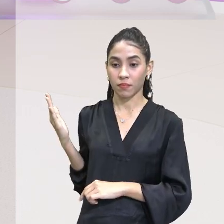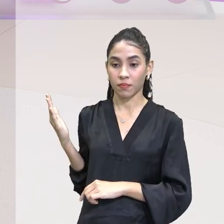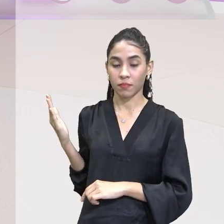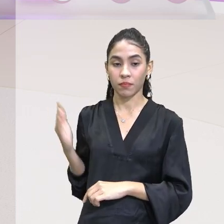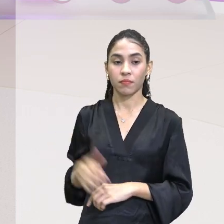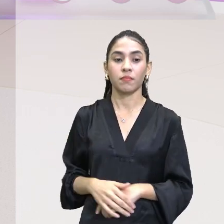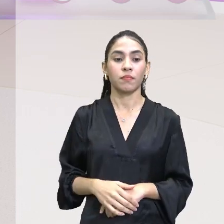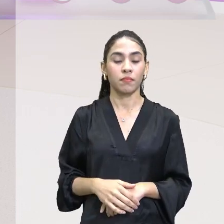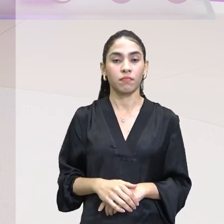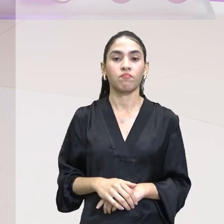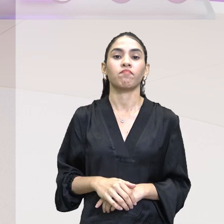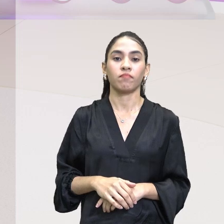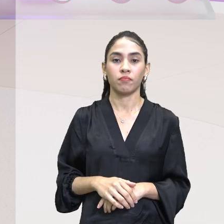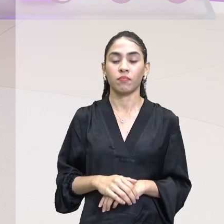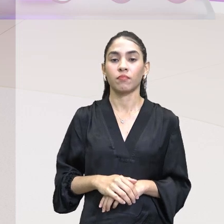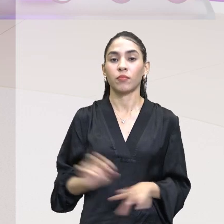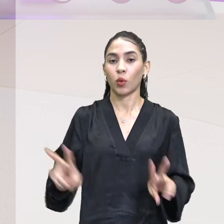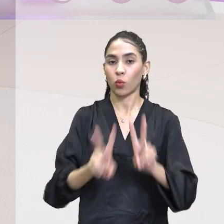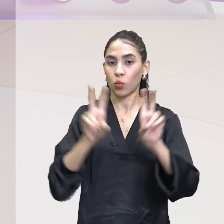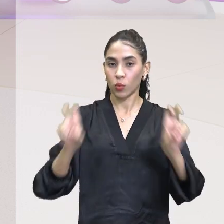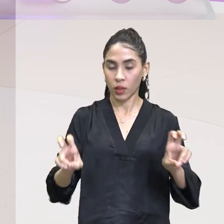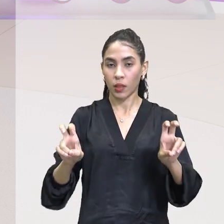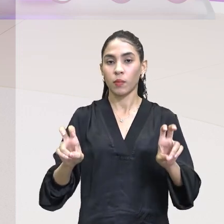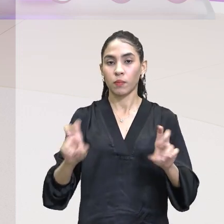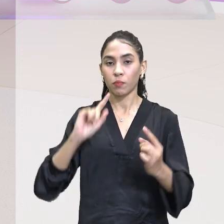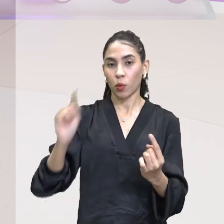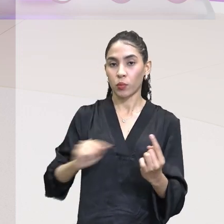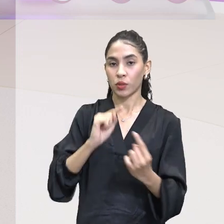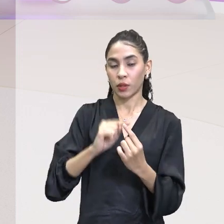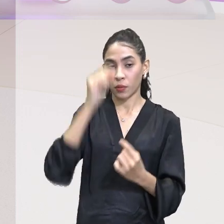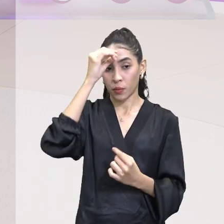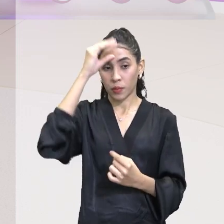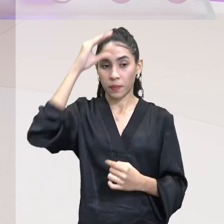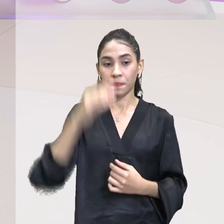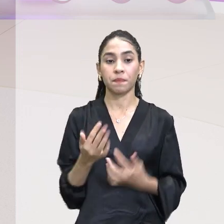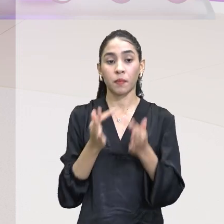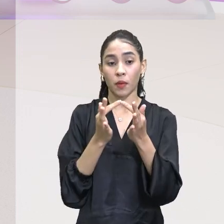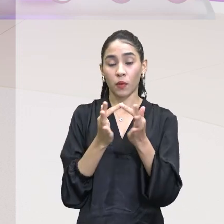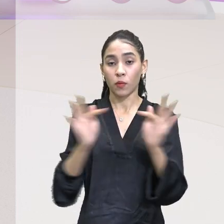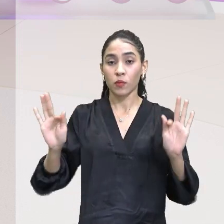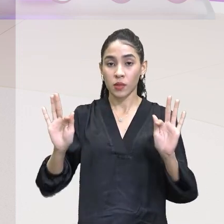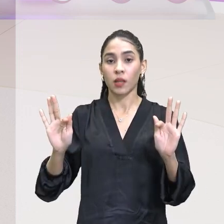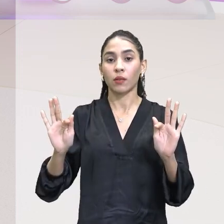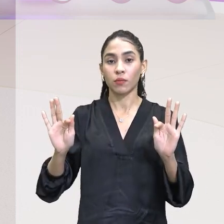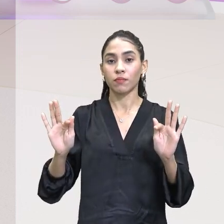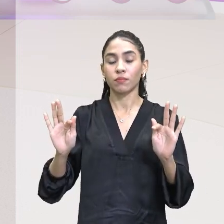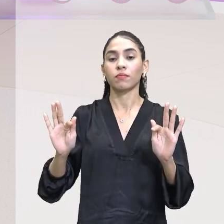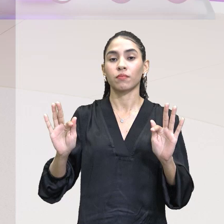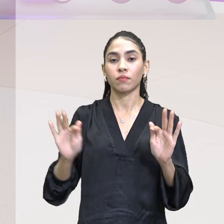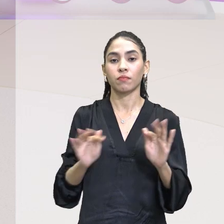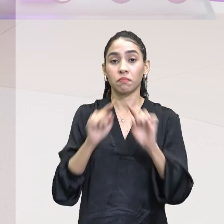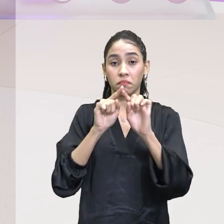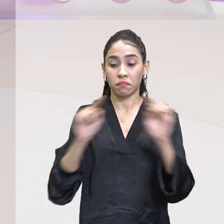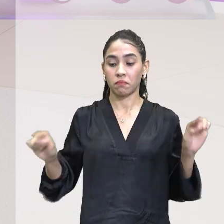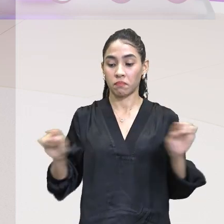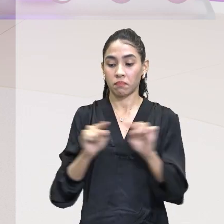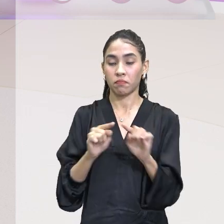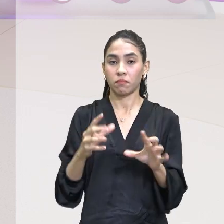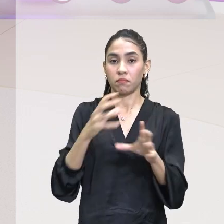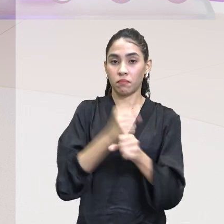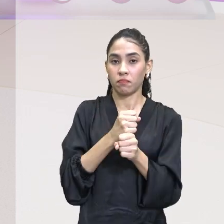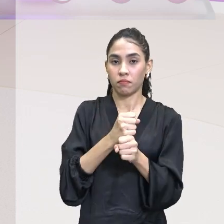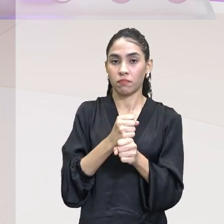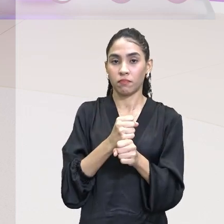que realmente, não é, é o nosso objeto aqui, que são as funções trigonométricas que nós vamos ver ali representadas no